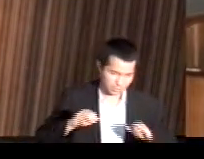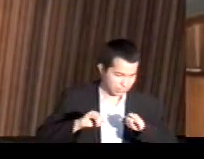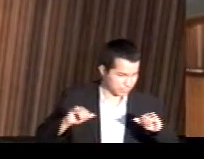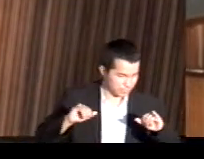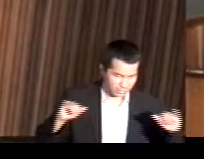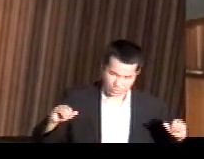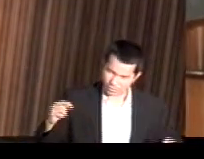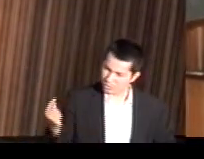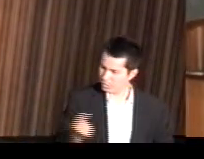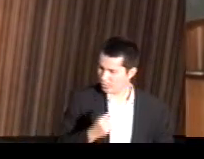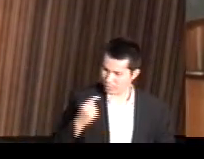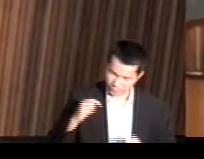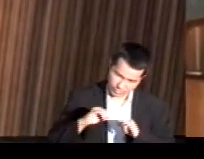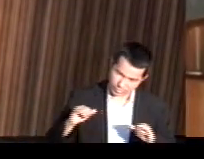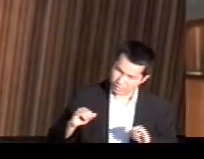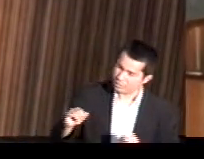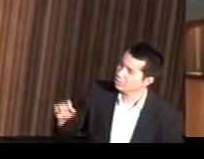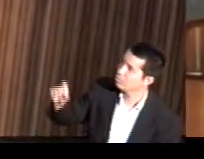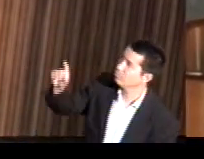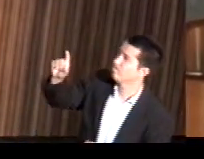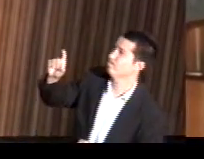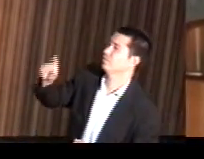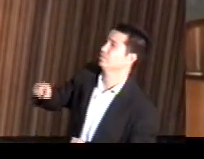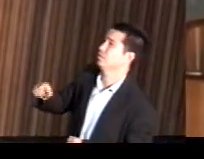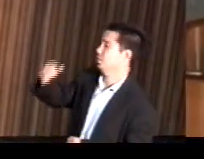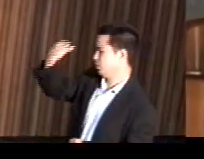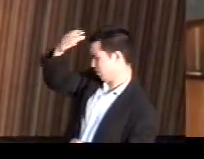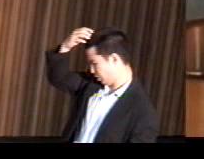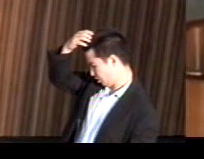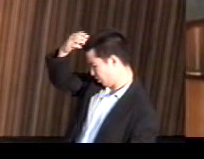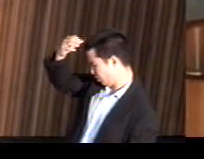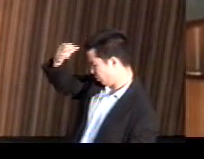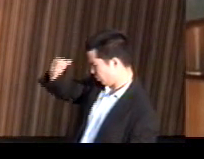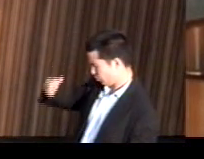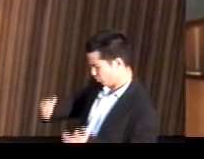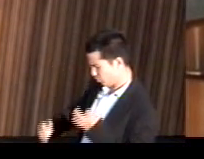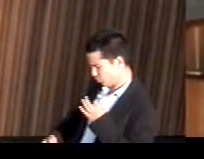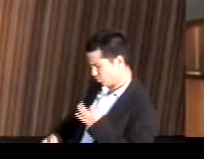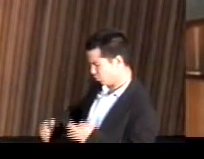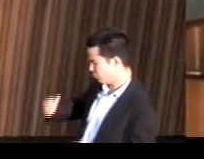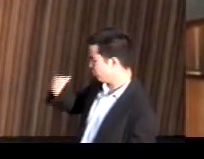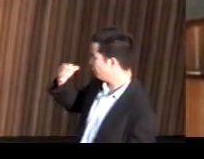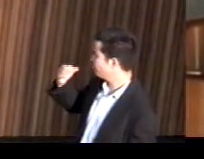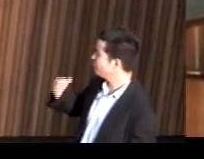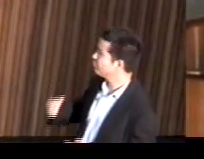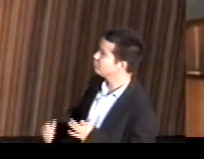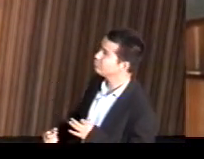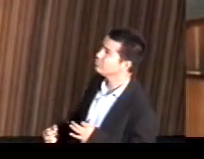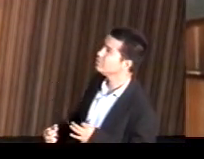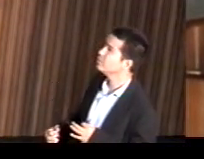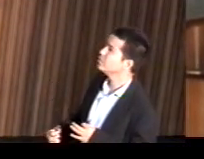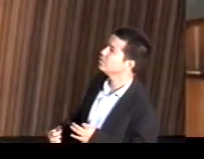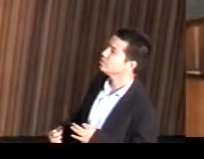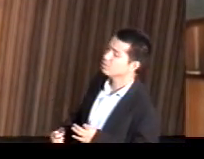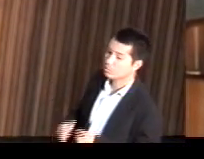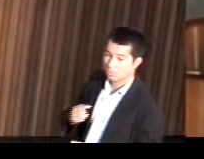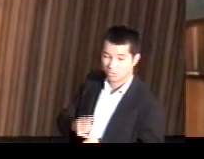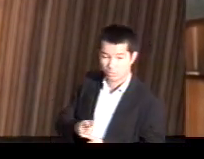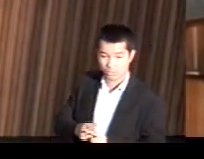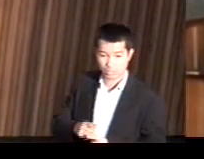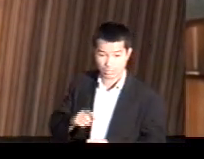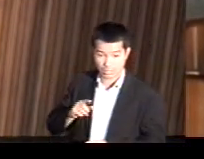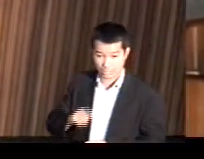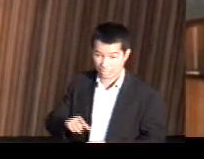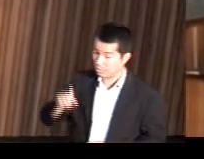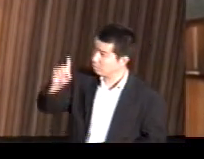da Justiça, porque só quando Ele é Rei da Justiça é que a gente pode experimentar o outro